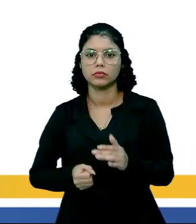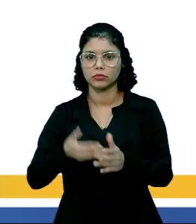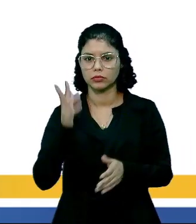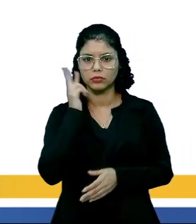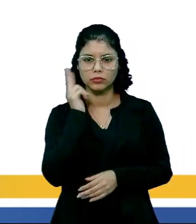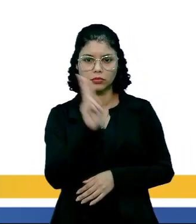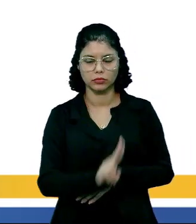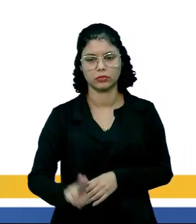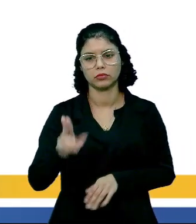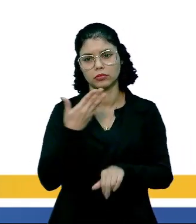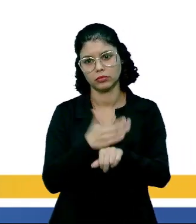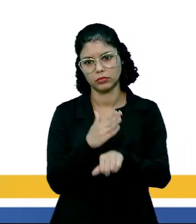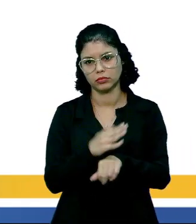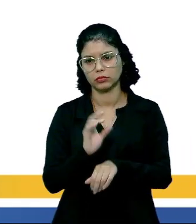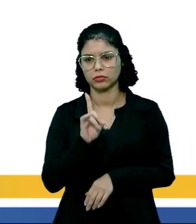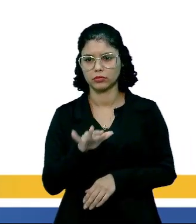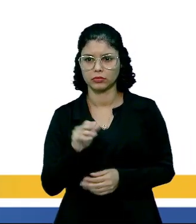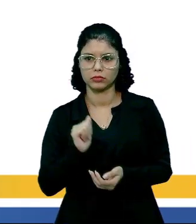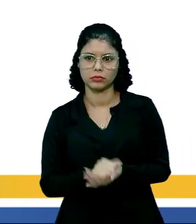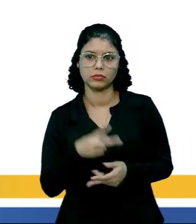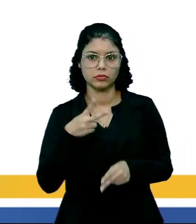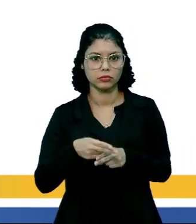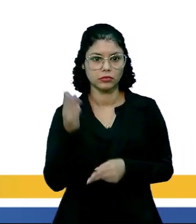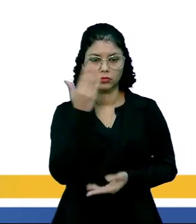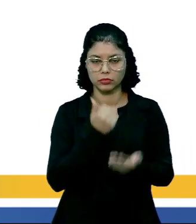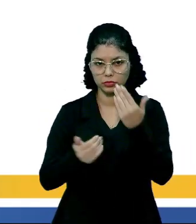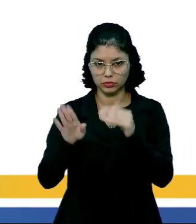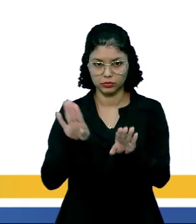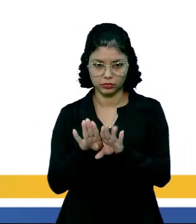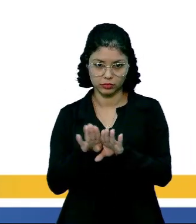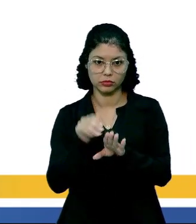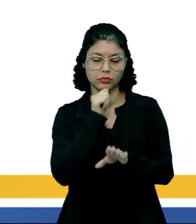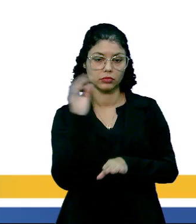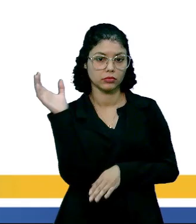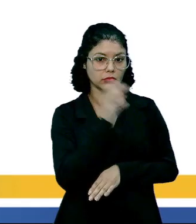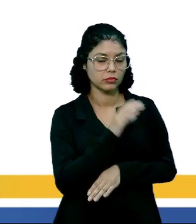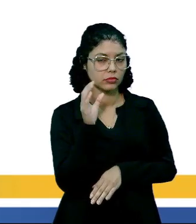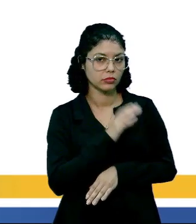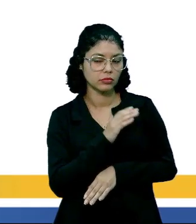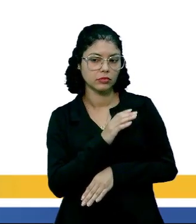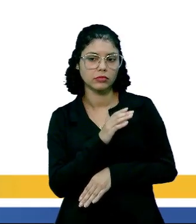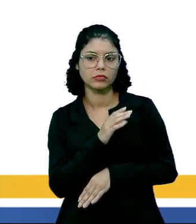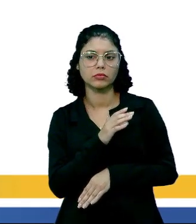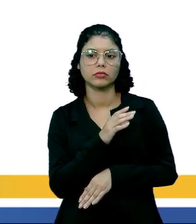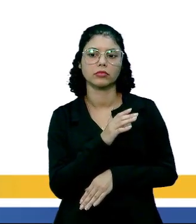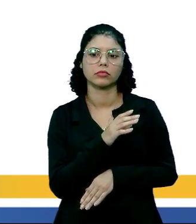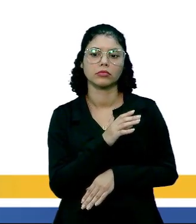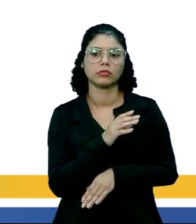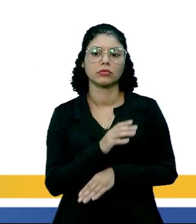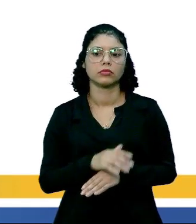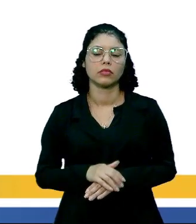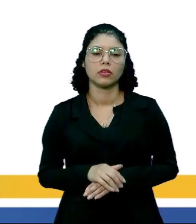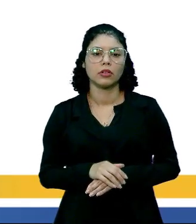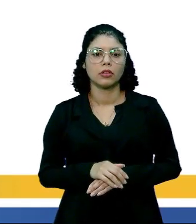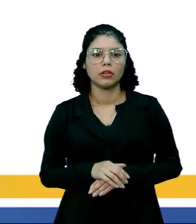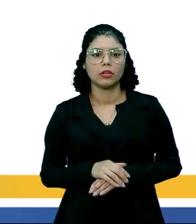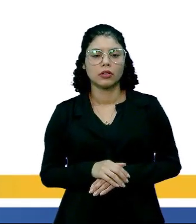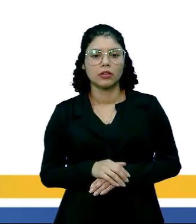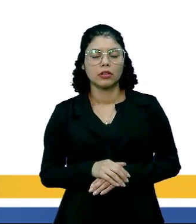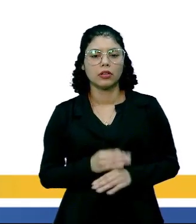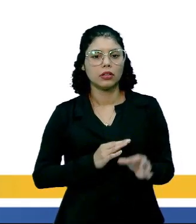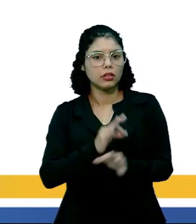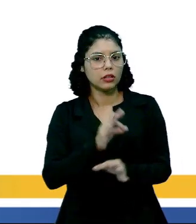procedimento muito comum utilizado em práticas de culinária é o corte de alimentos lembra que eu falei sobre corte três